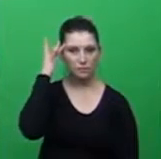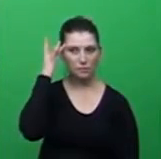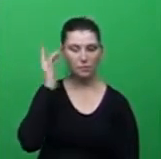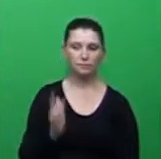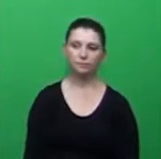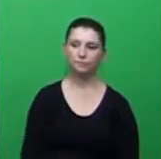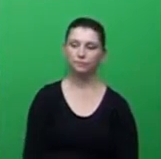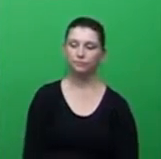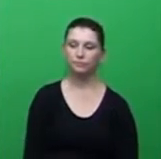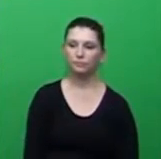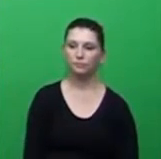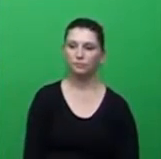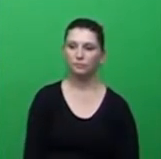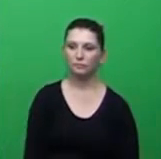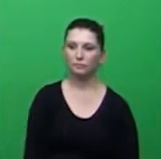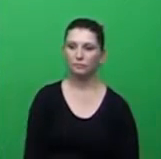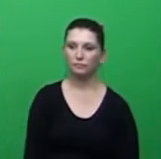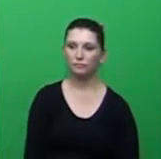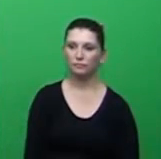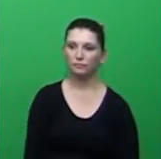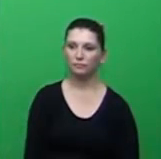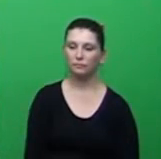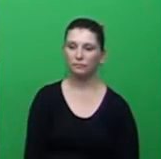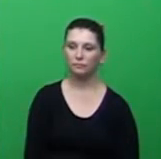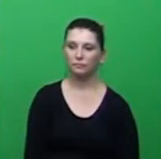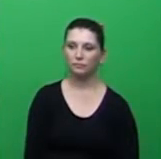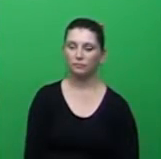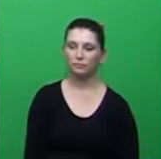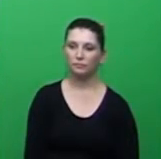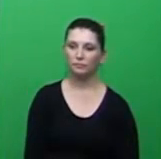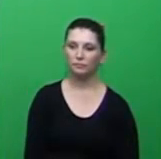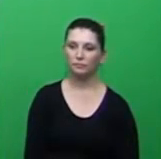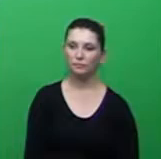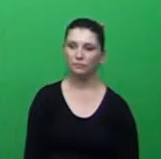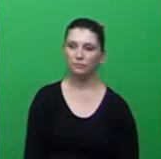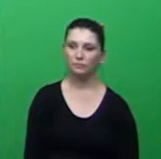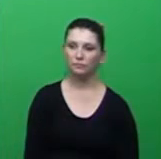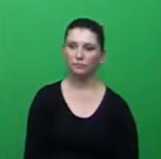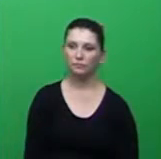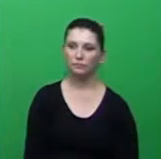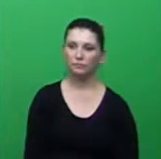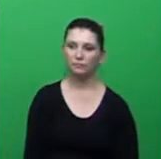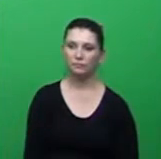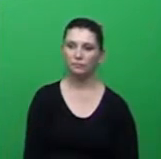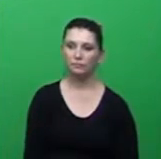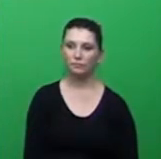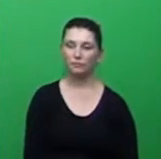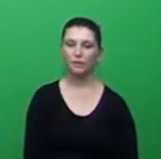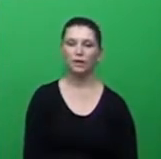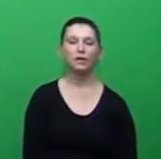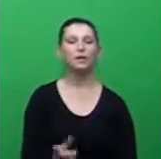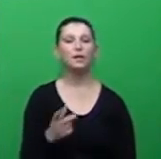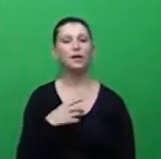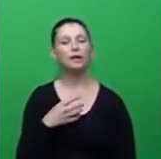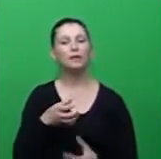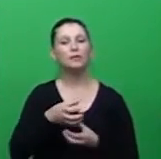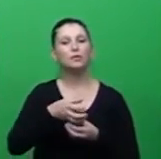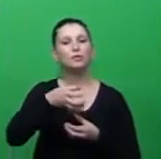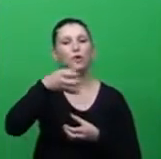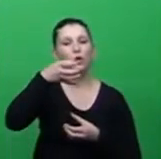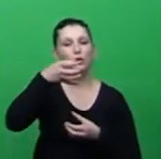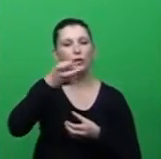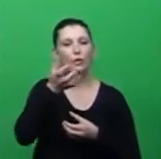nosso motivo de Sara para carregar a tocha olímpica devido